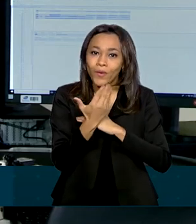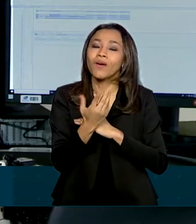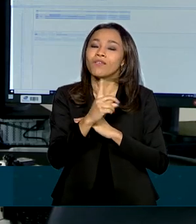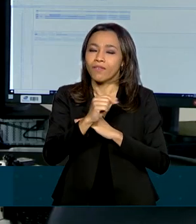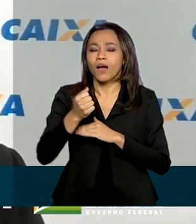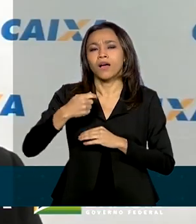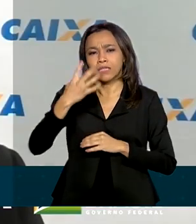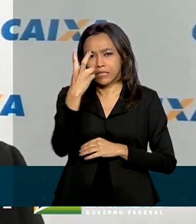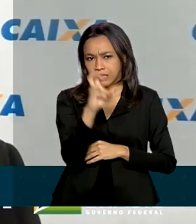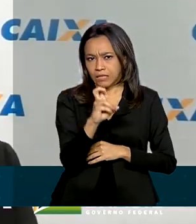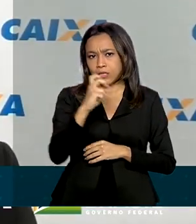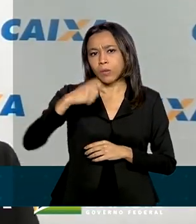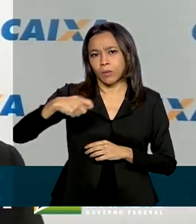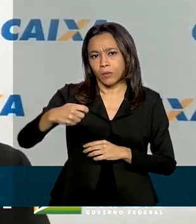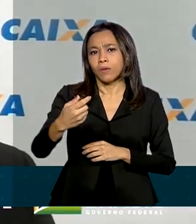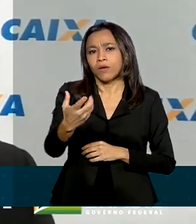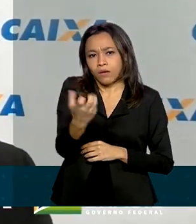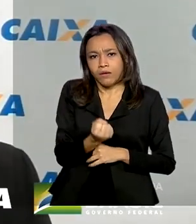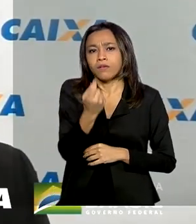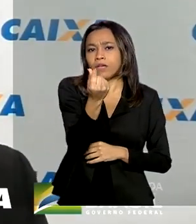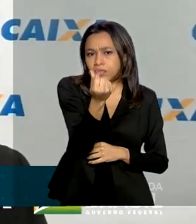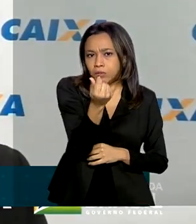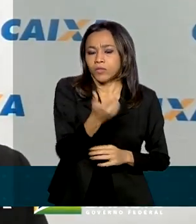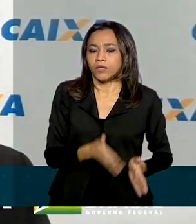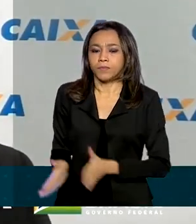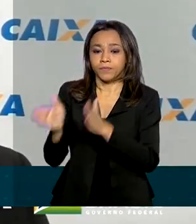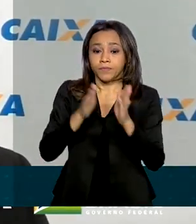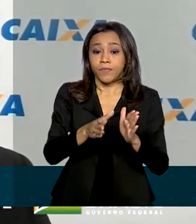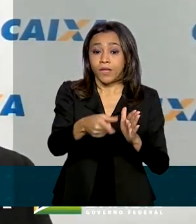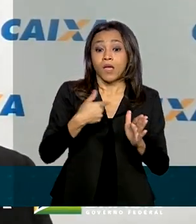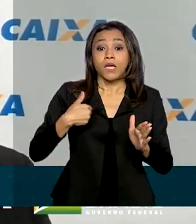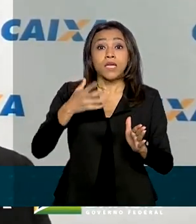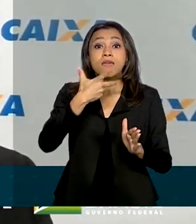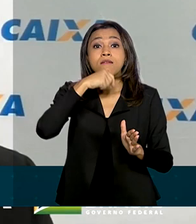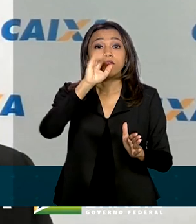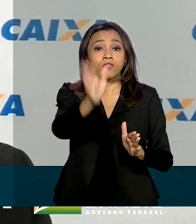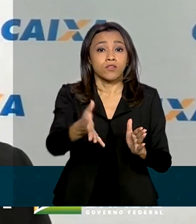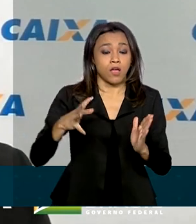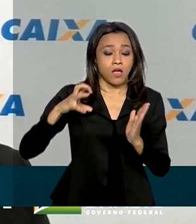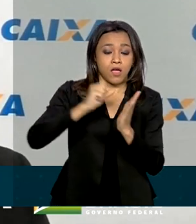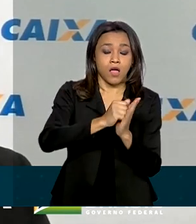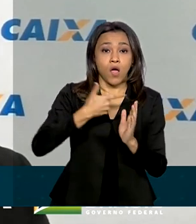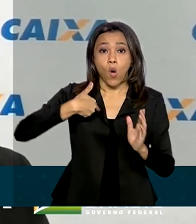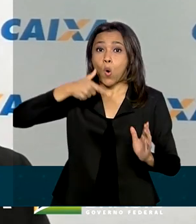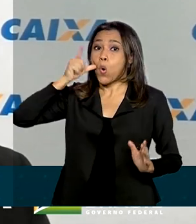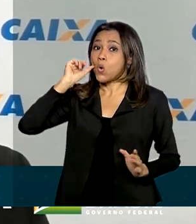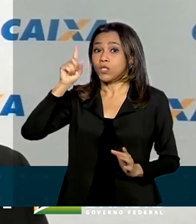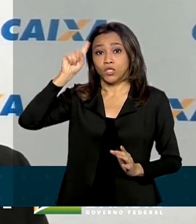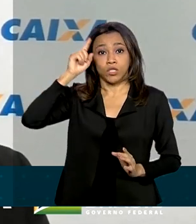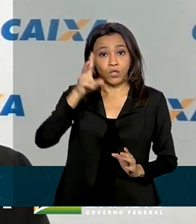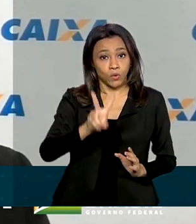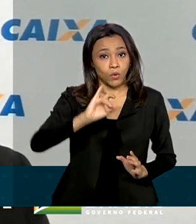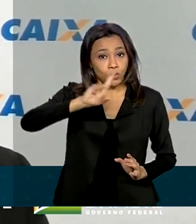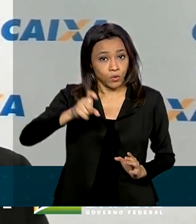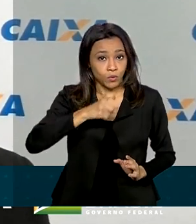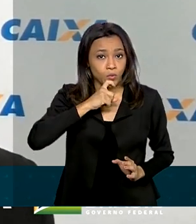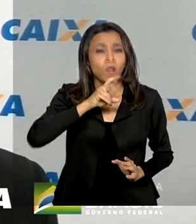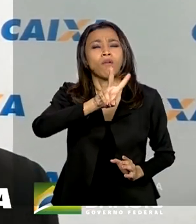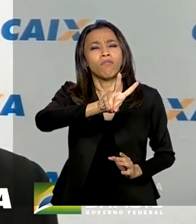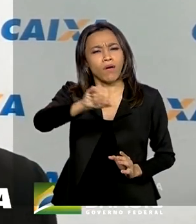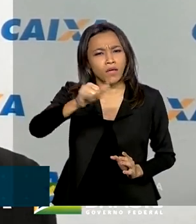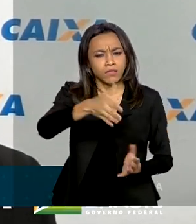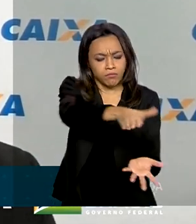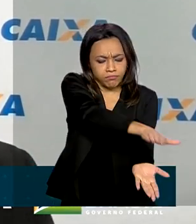parcelas. Quem fez o cadastramento até meia-noite do dia 2 de julho, terá sim o seu cadastro